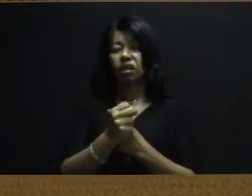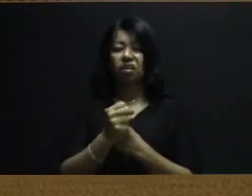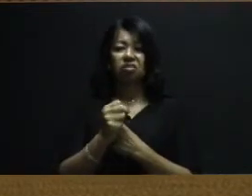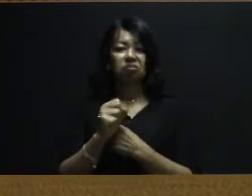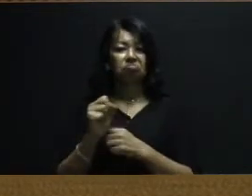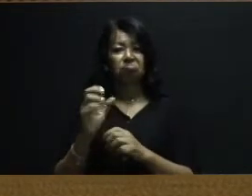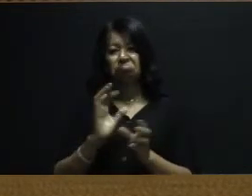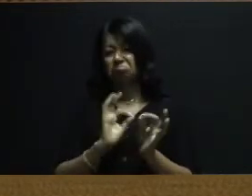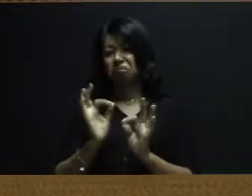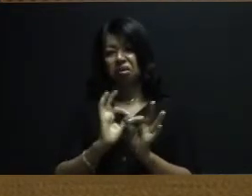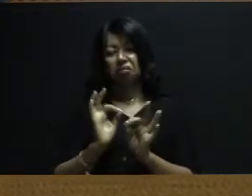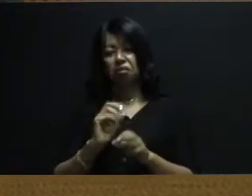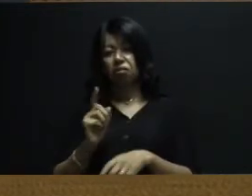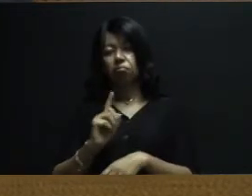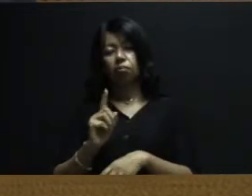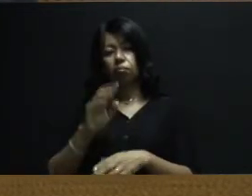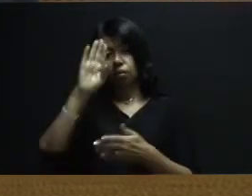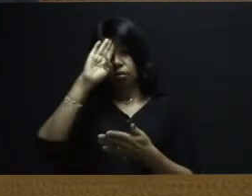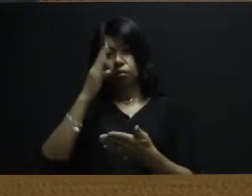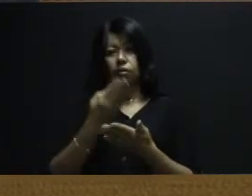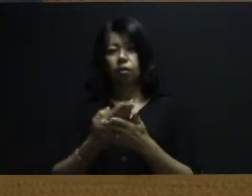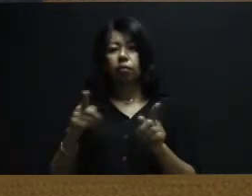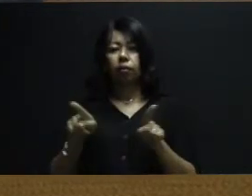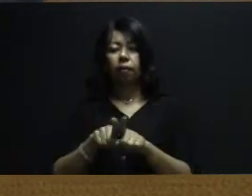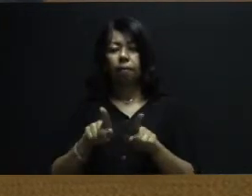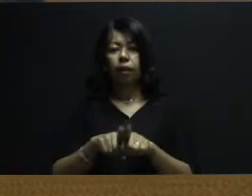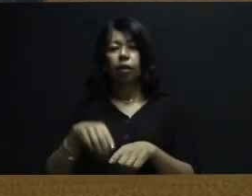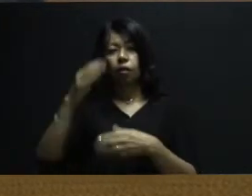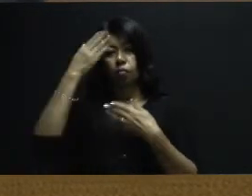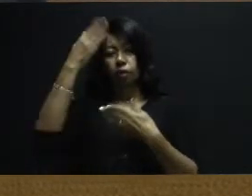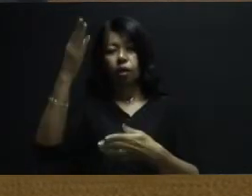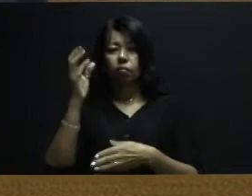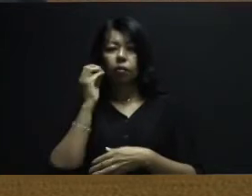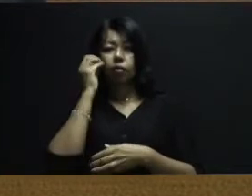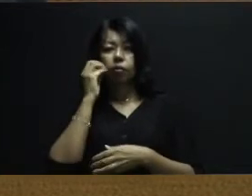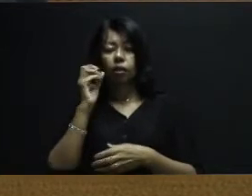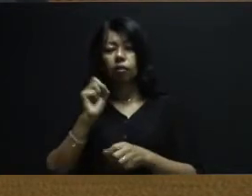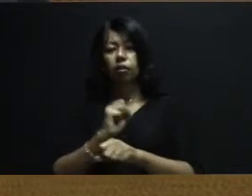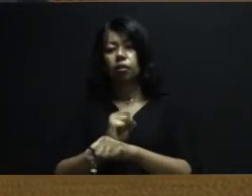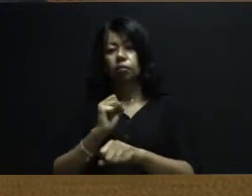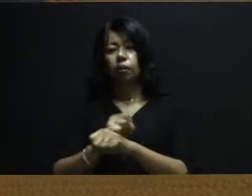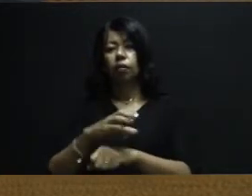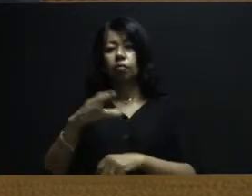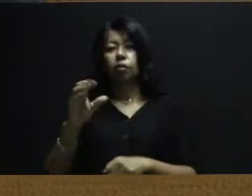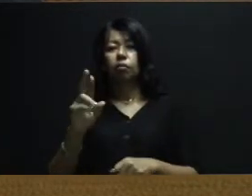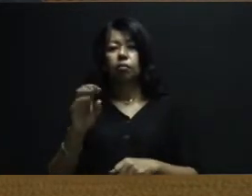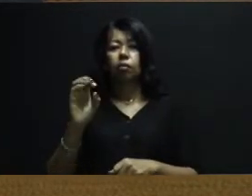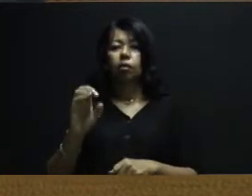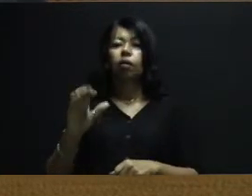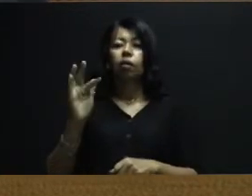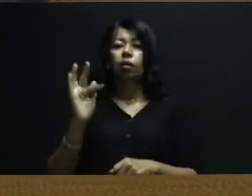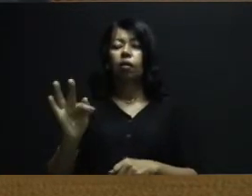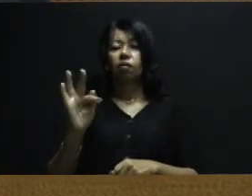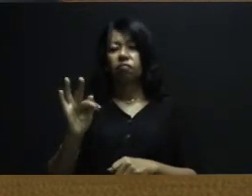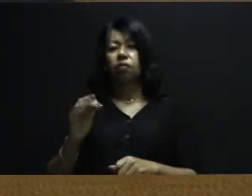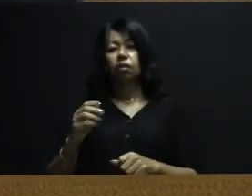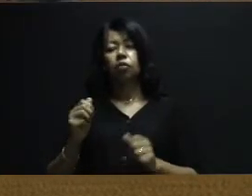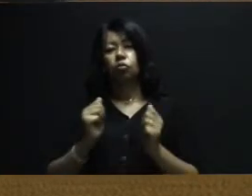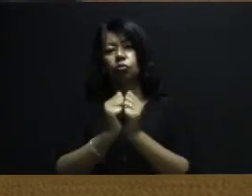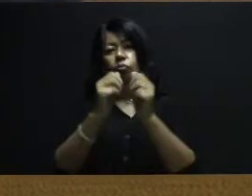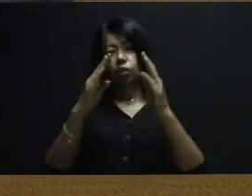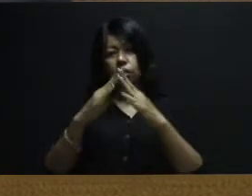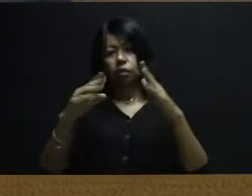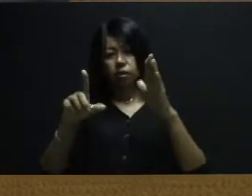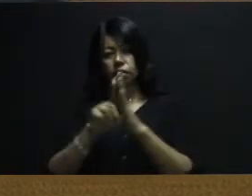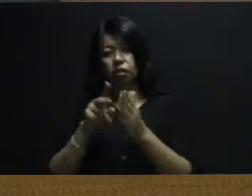ainda. Muito obrigado pela oportunidade. Espero que esse casamento CREF e Câmara Municipal de Cubatão se